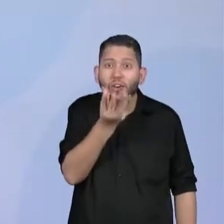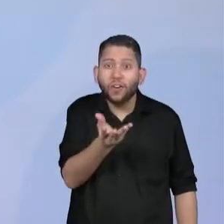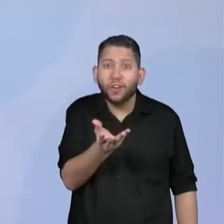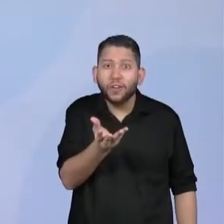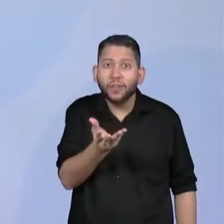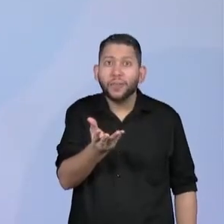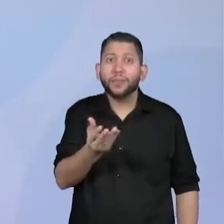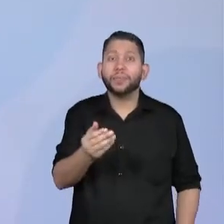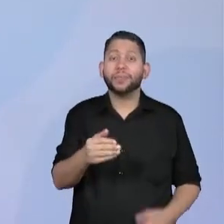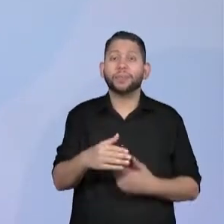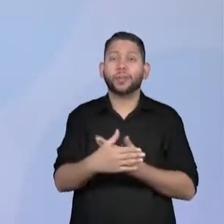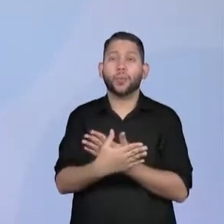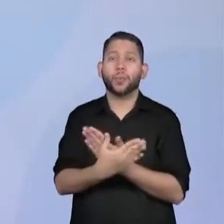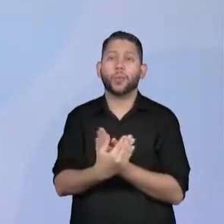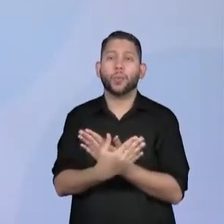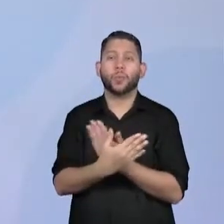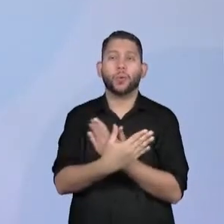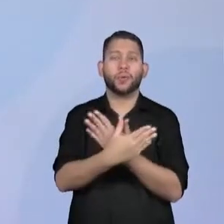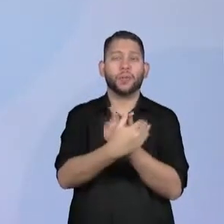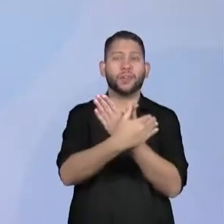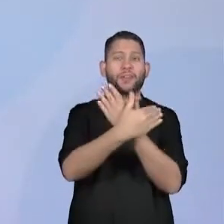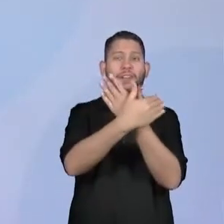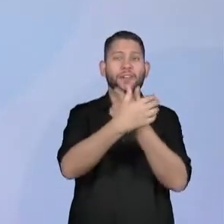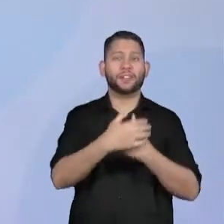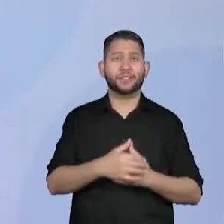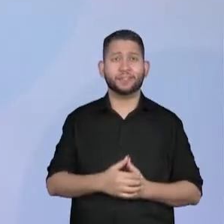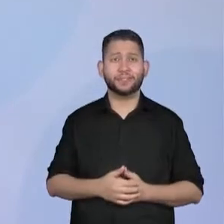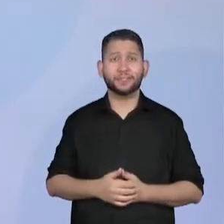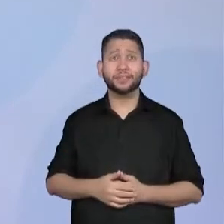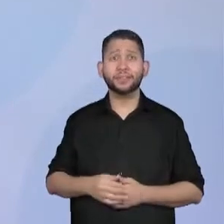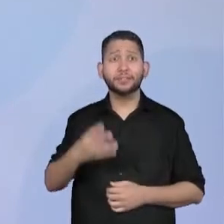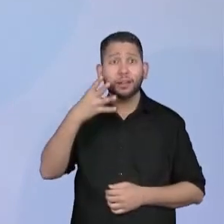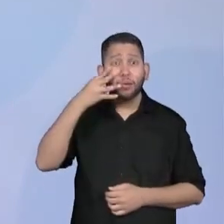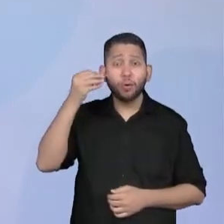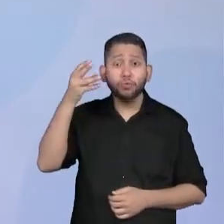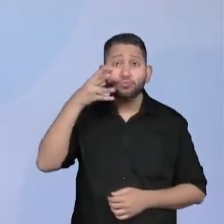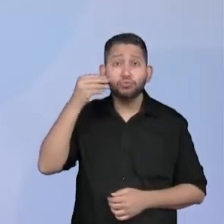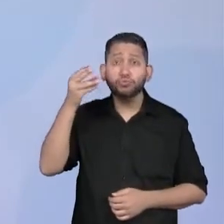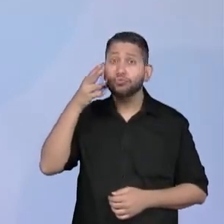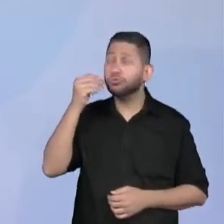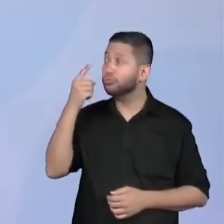temos borboletas, temos gatinhos,